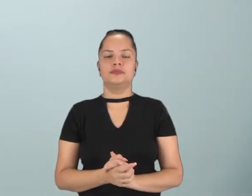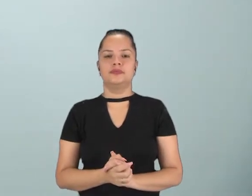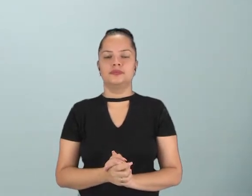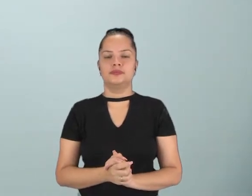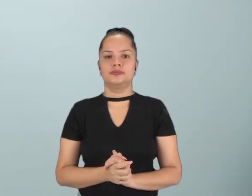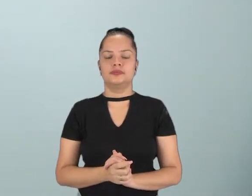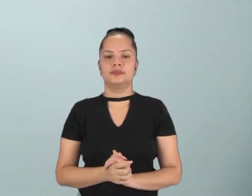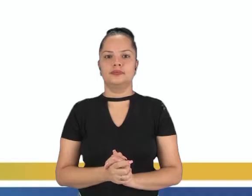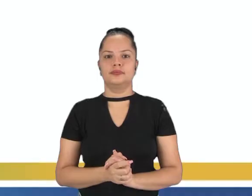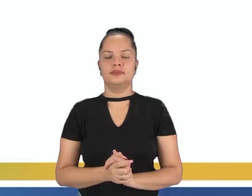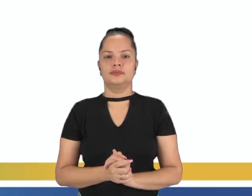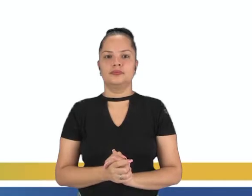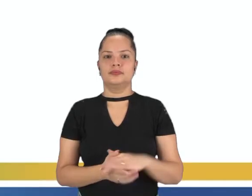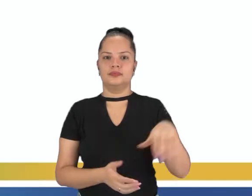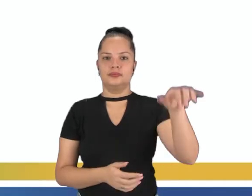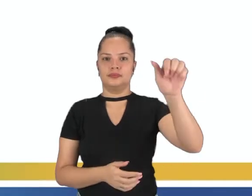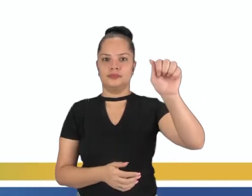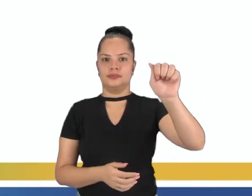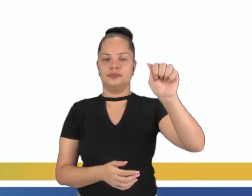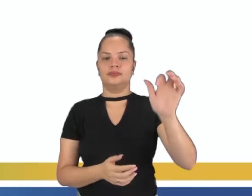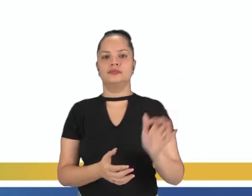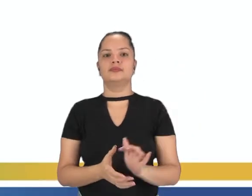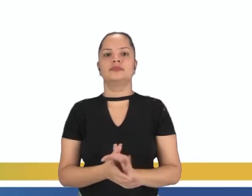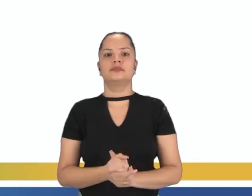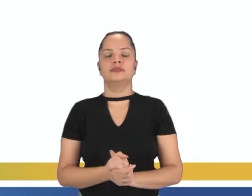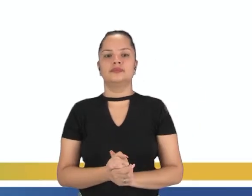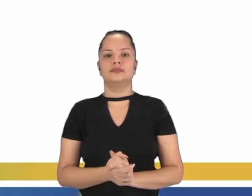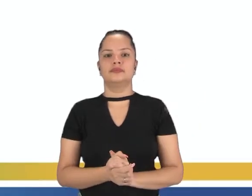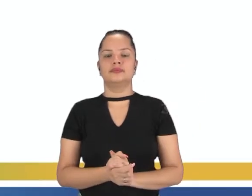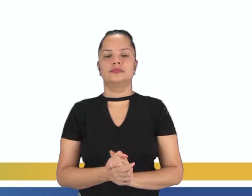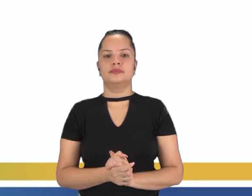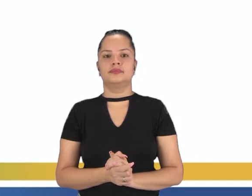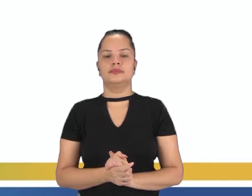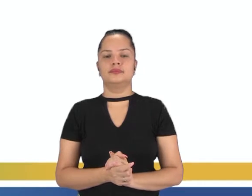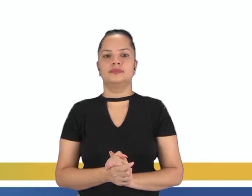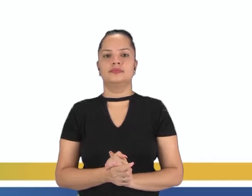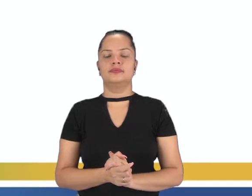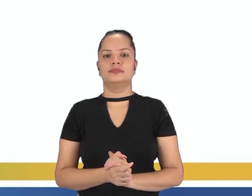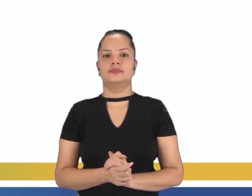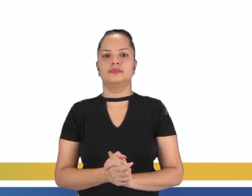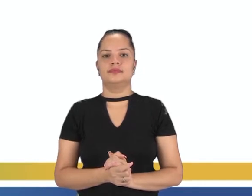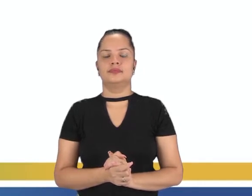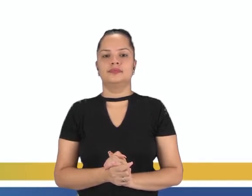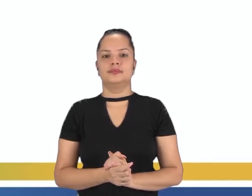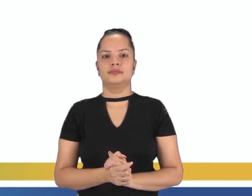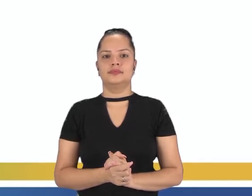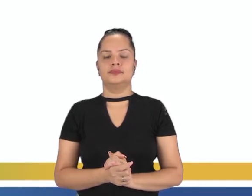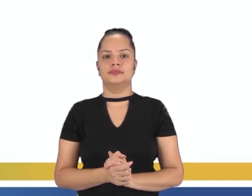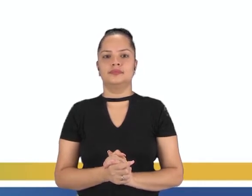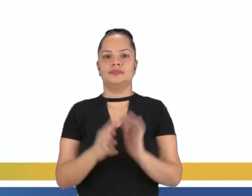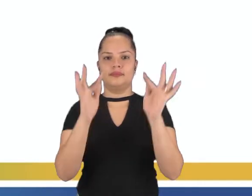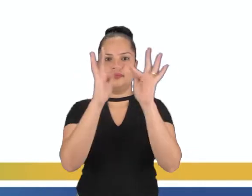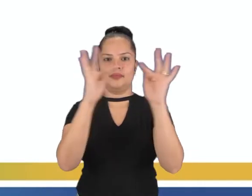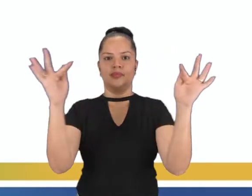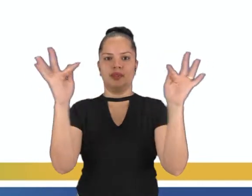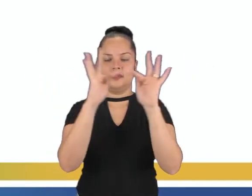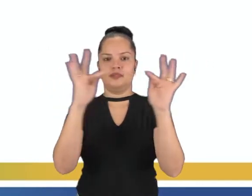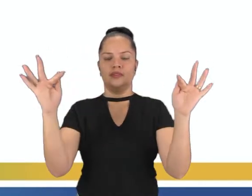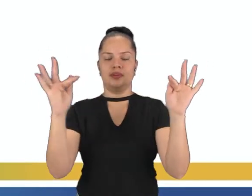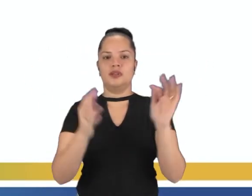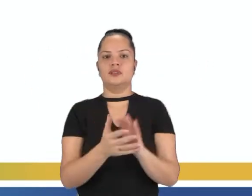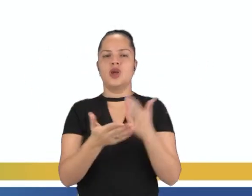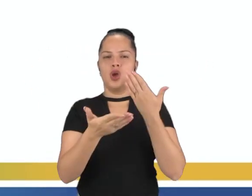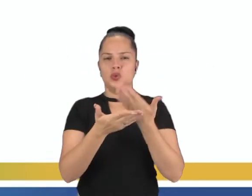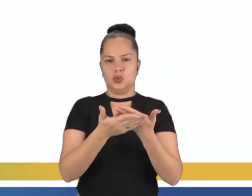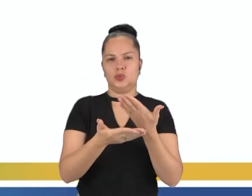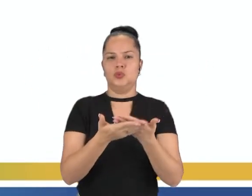exercising são, na letra A, students playing games. Letra B, a tradução da letra A é